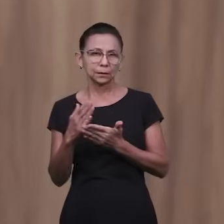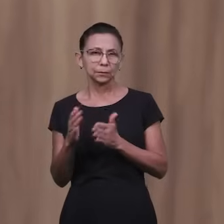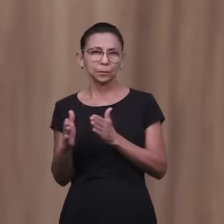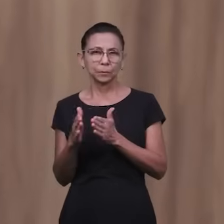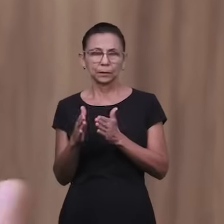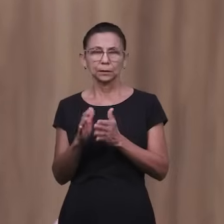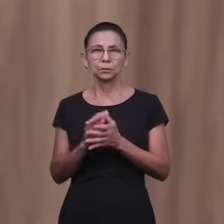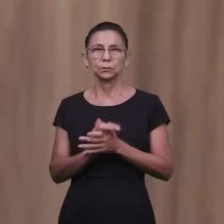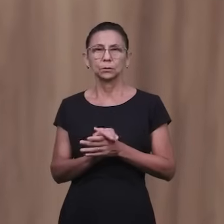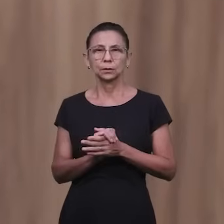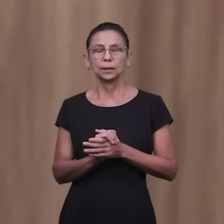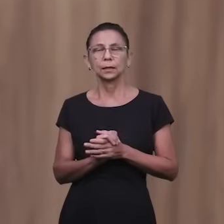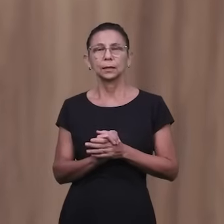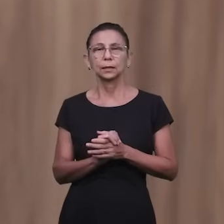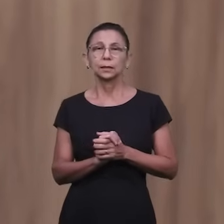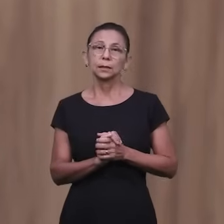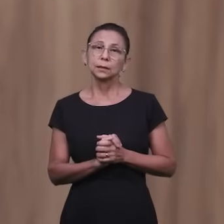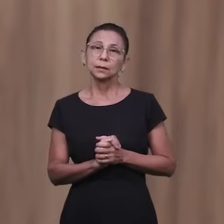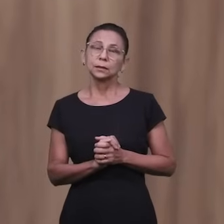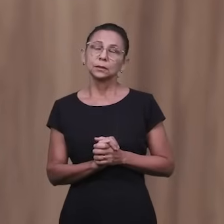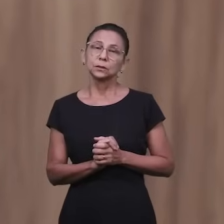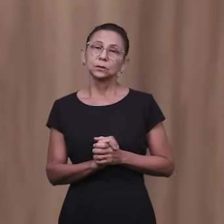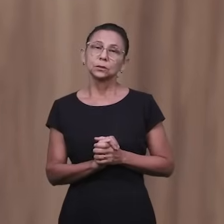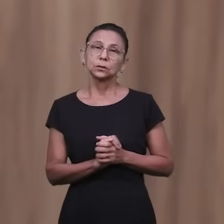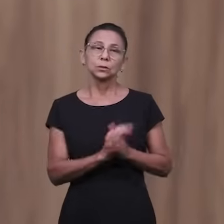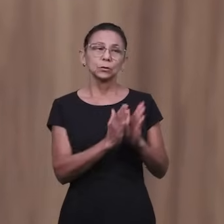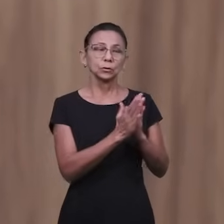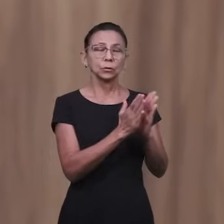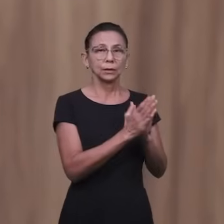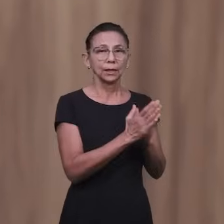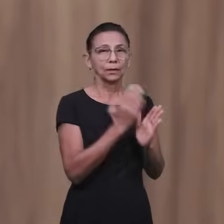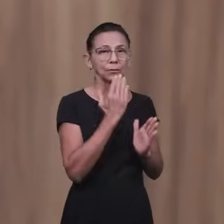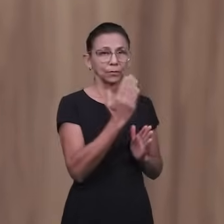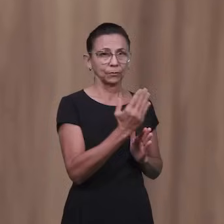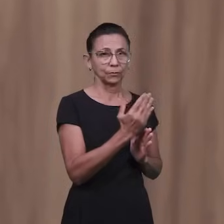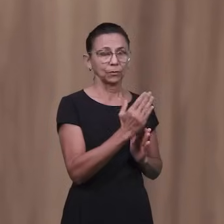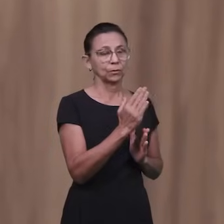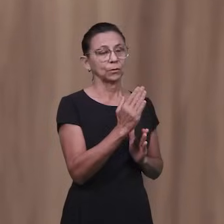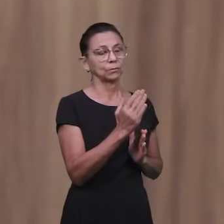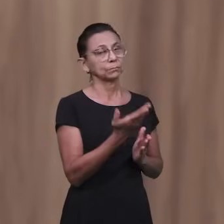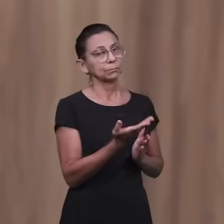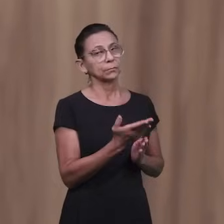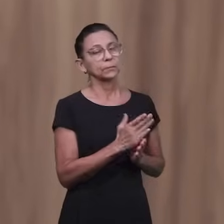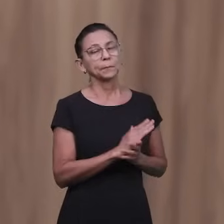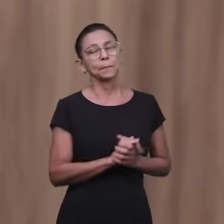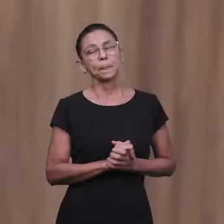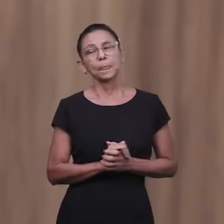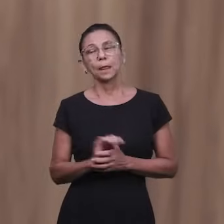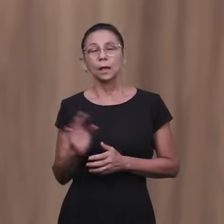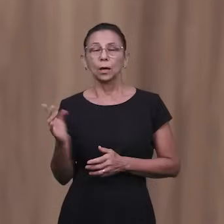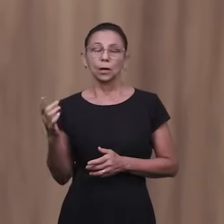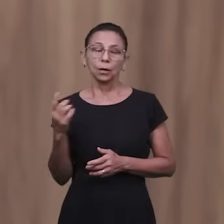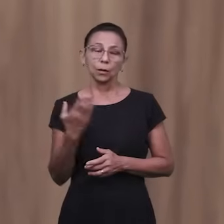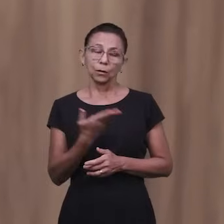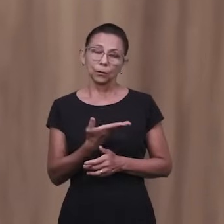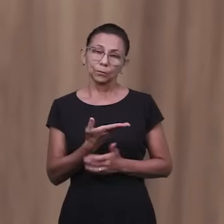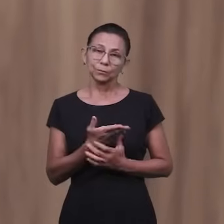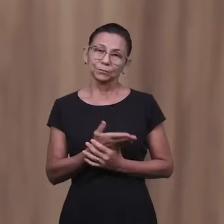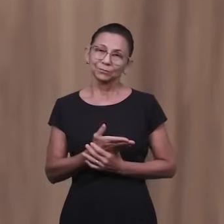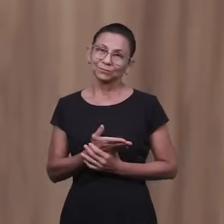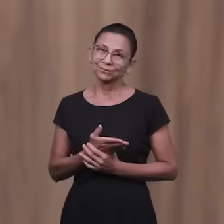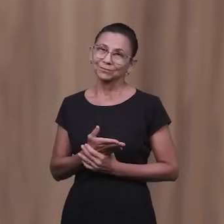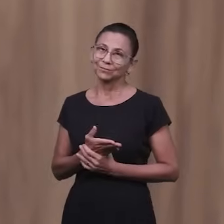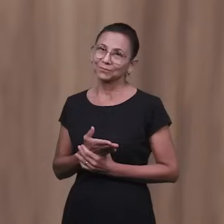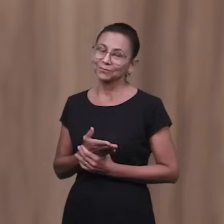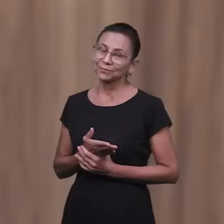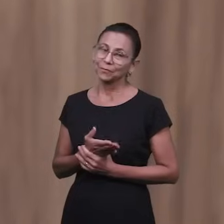Olha, o que você está passando, como diz o salmista Davi, ainda que eu andasse, né, pelo vale da sombra da morte,